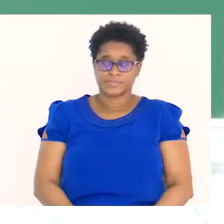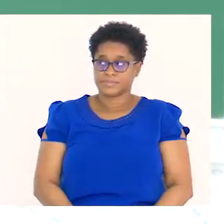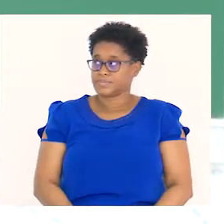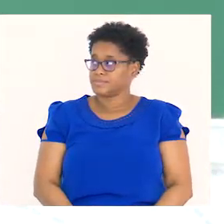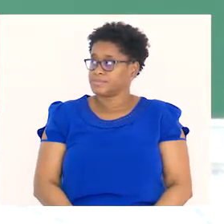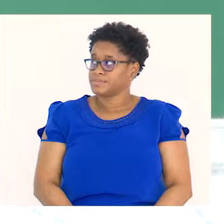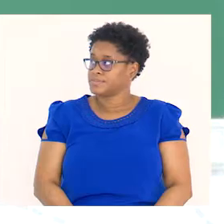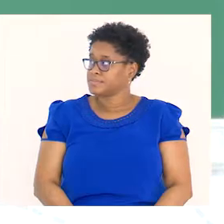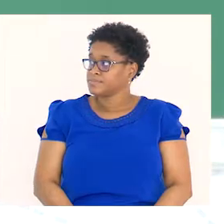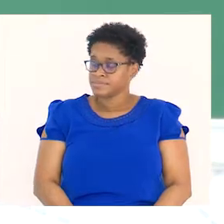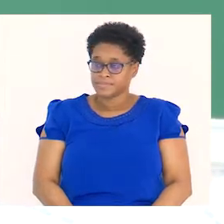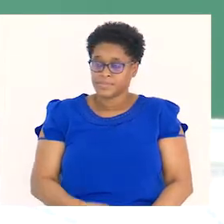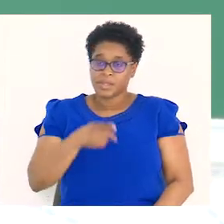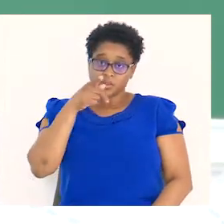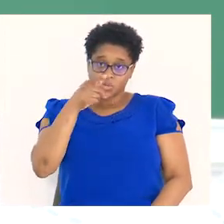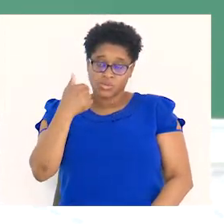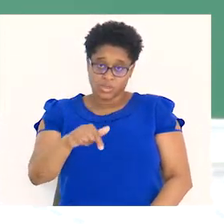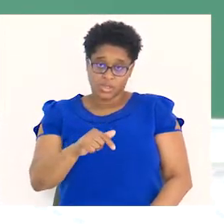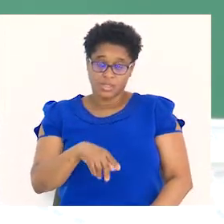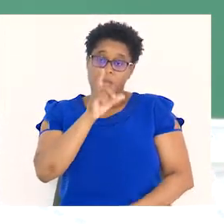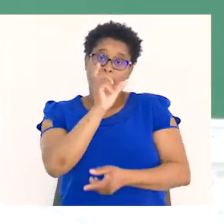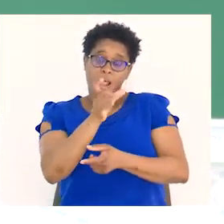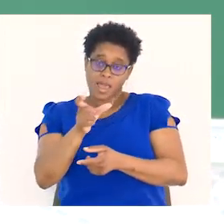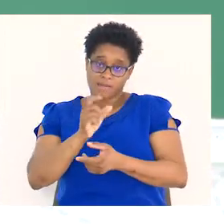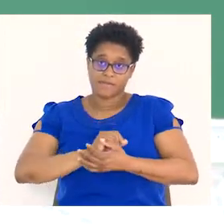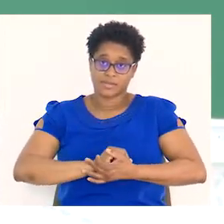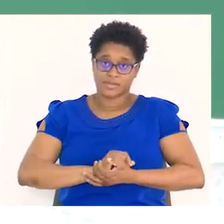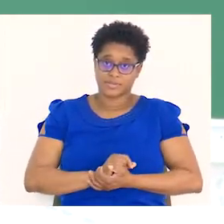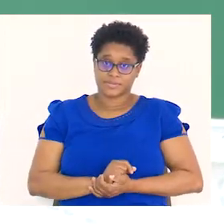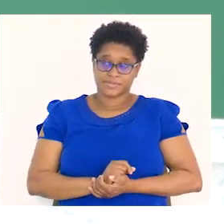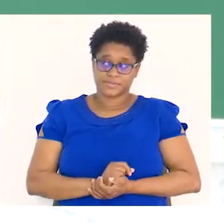Tu tens a palavra